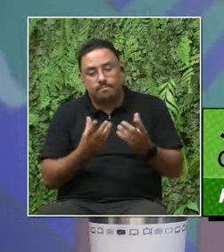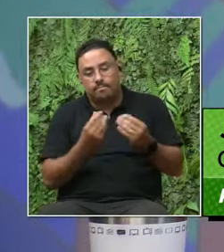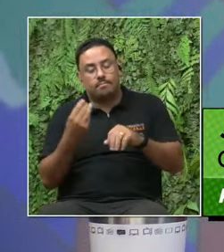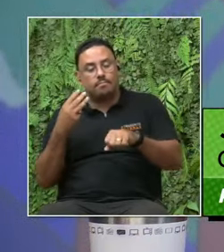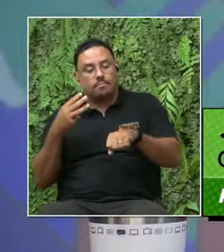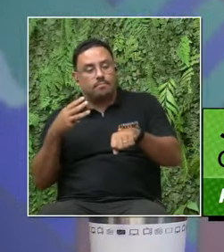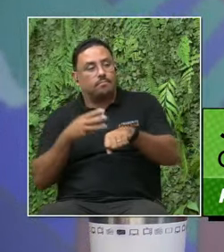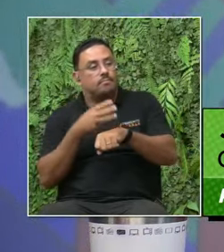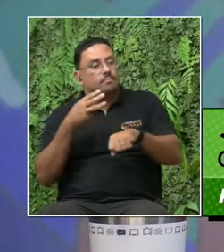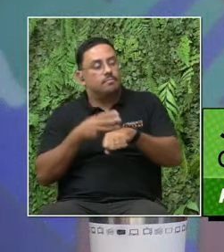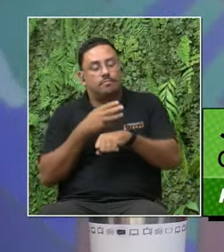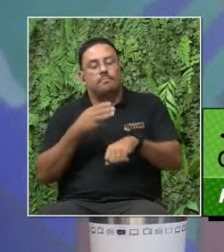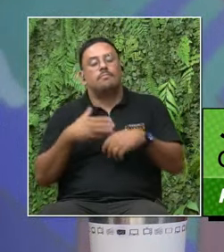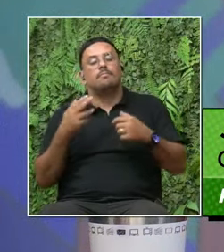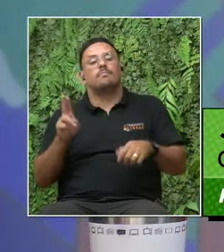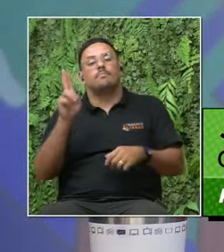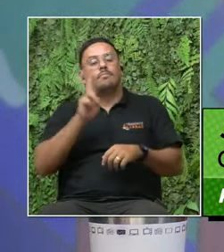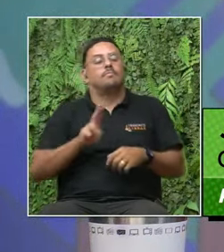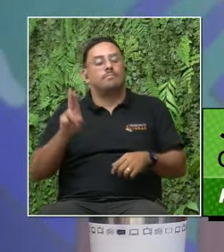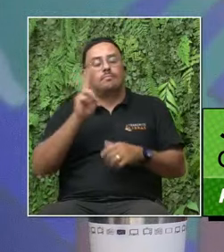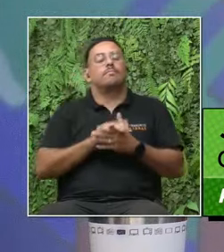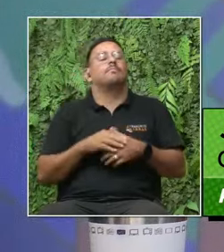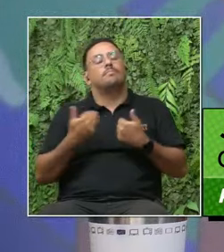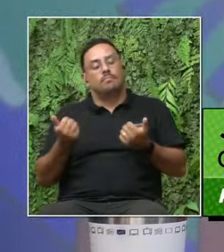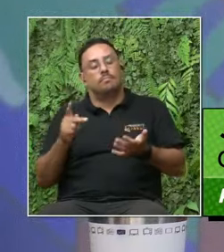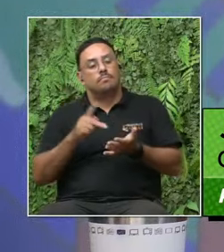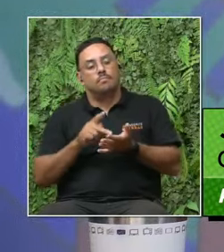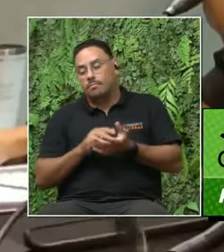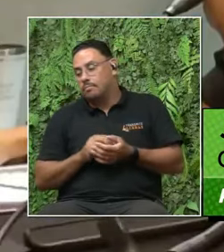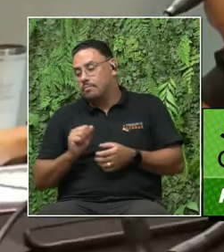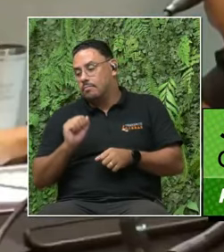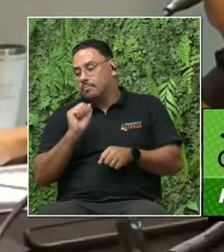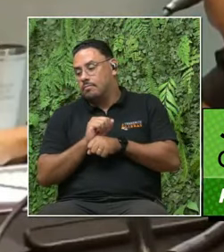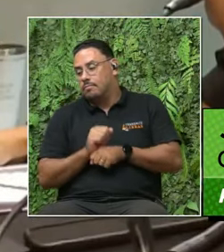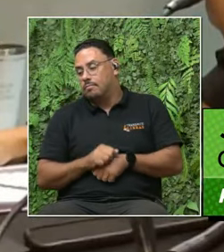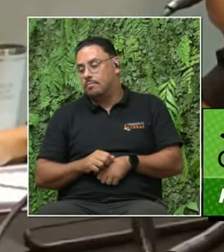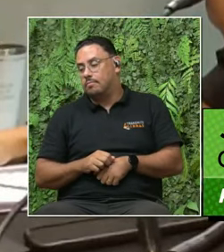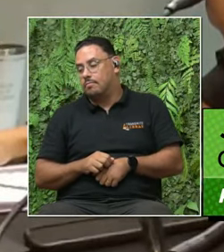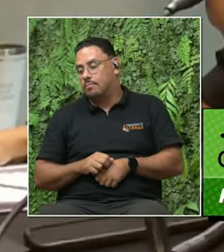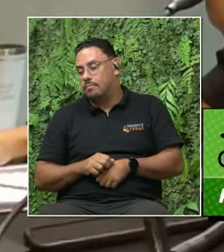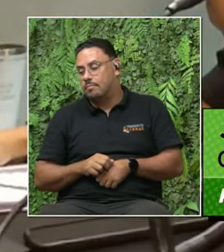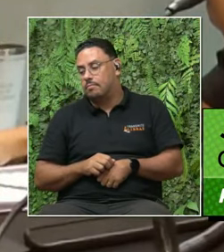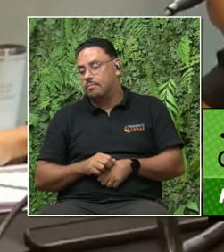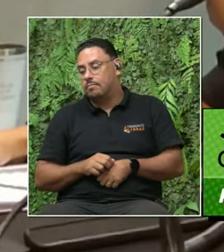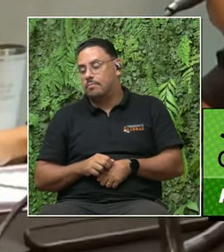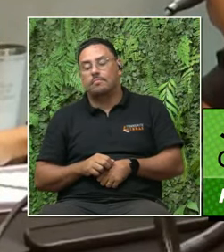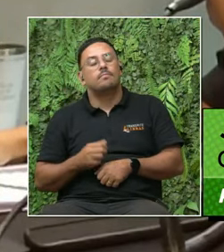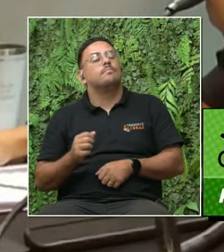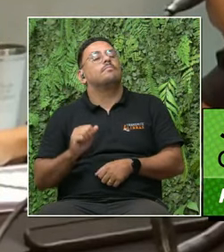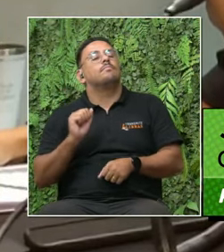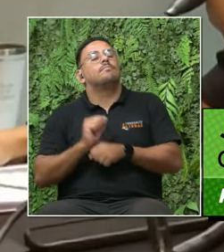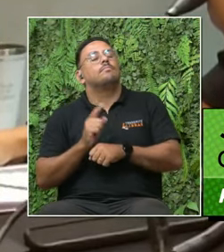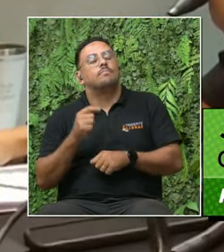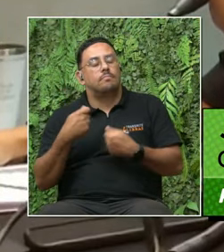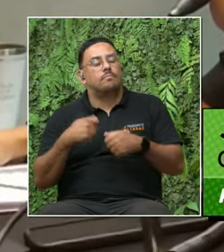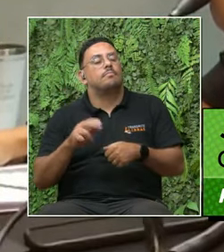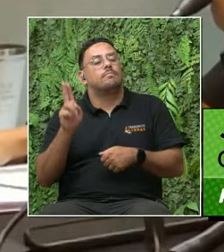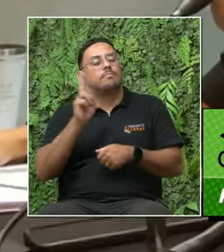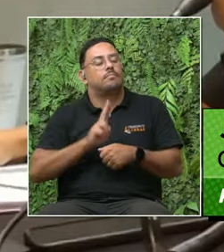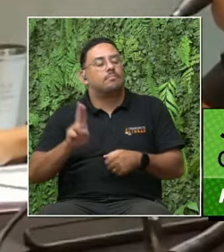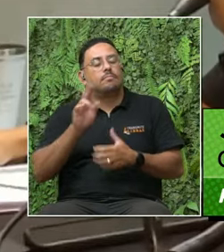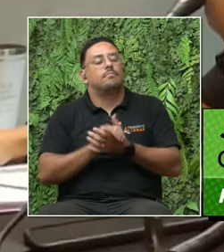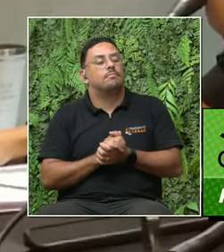mensagens né da Rapaziada mas tem que saber usar né querido Bob desculpa te interromper viu Bob perdão te interromper querido Bob mas tem que saber